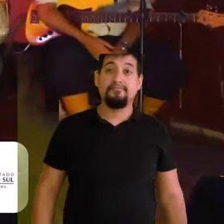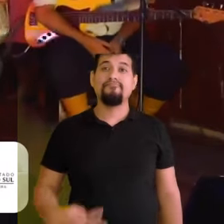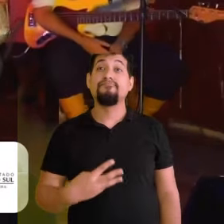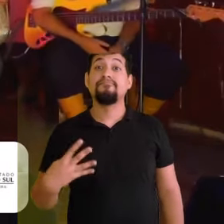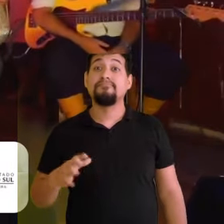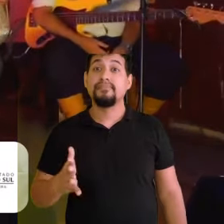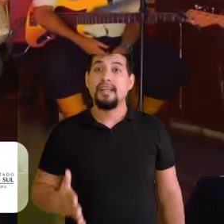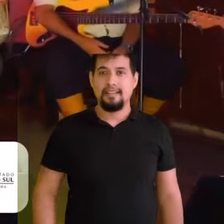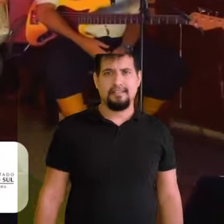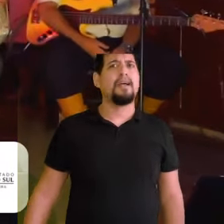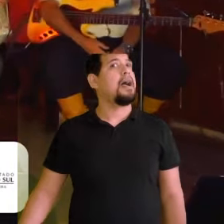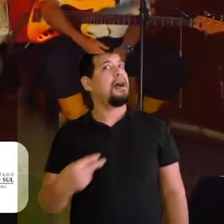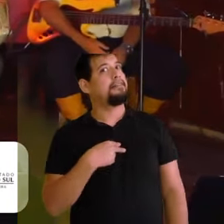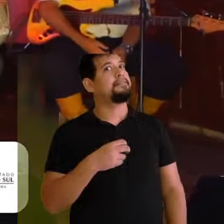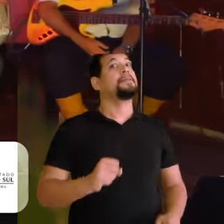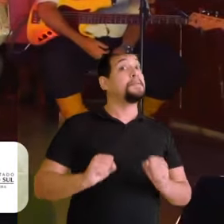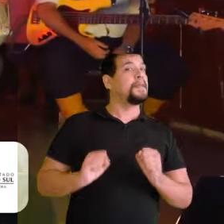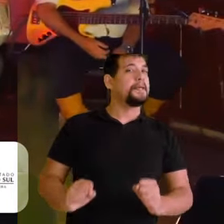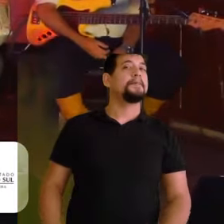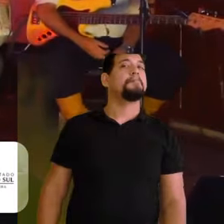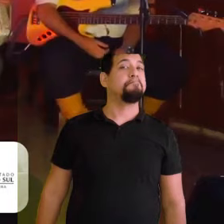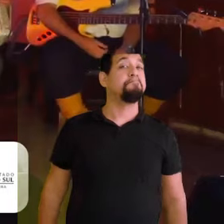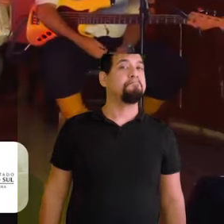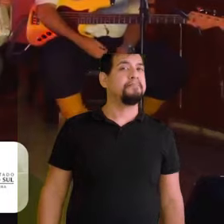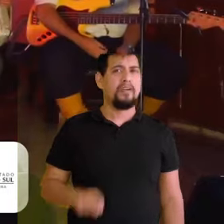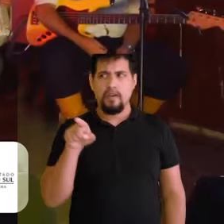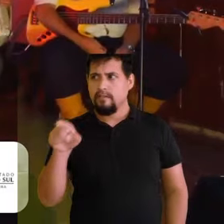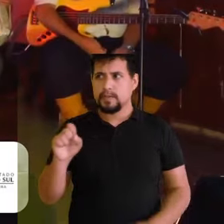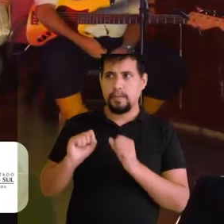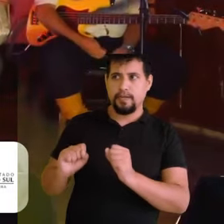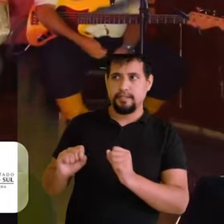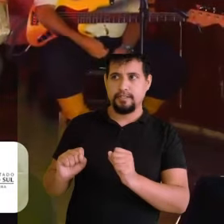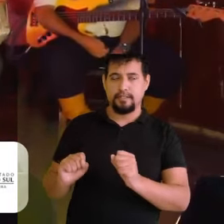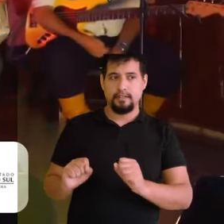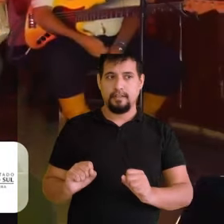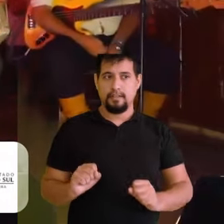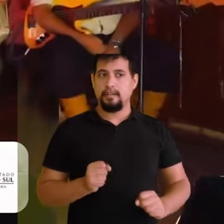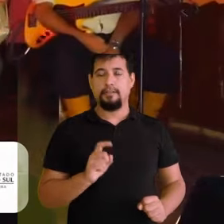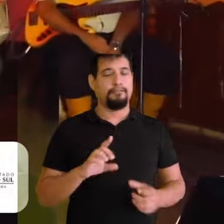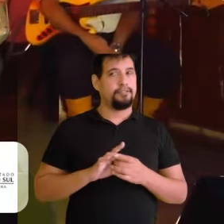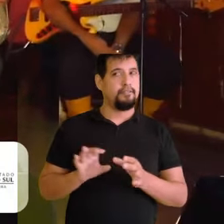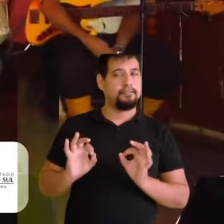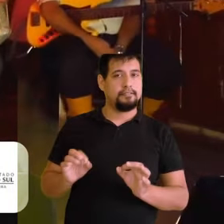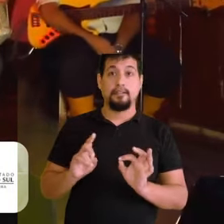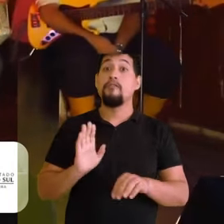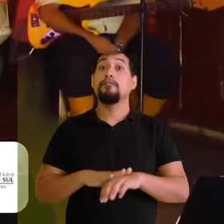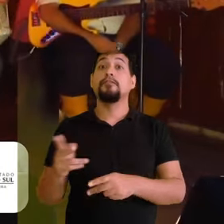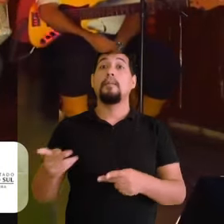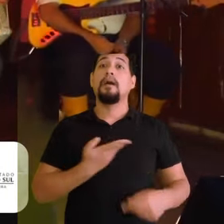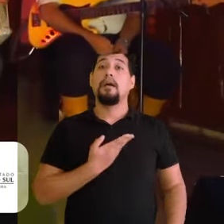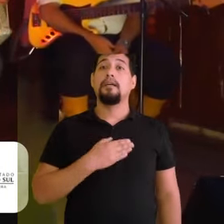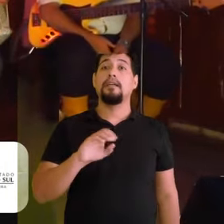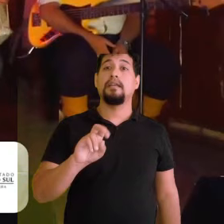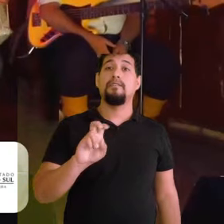Pudesse. Mas tu pode? Não deixava isso estar assim, meu amigo. Quero convidar meu amigo Evandro para você degustar um pão de